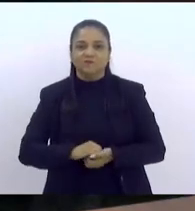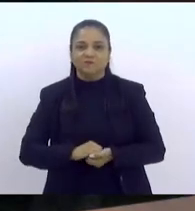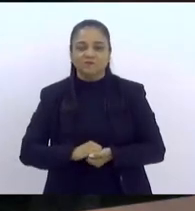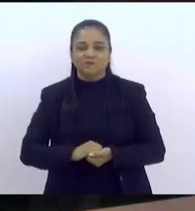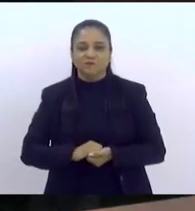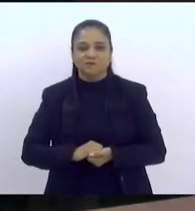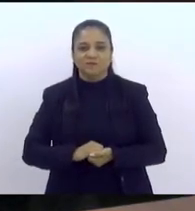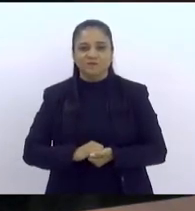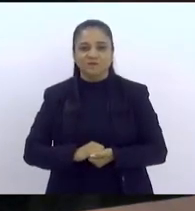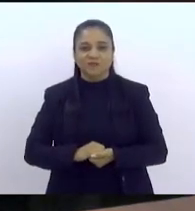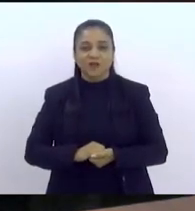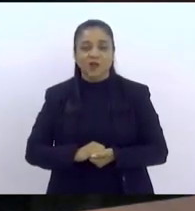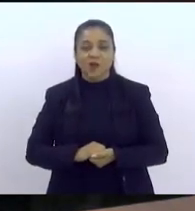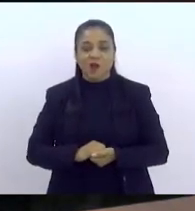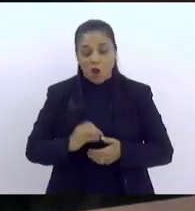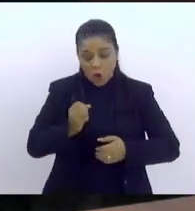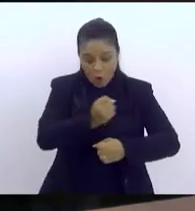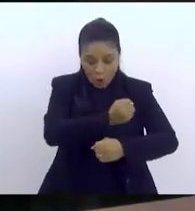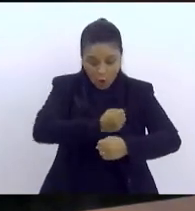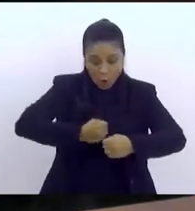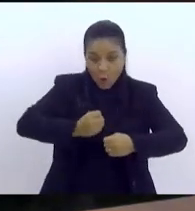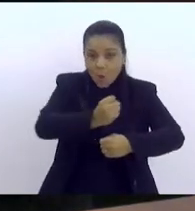for